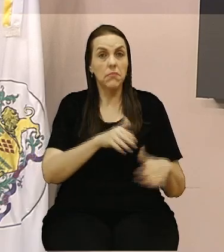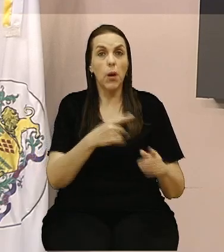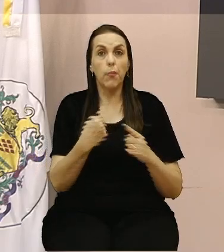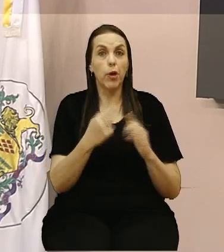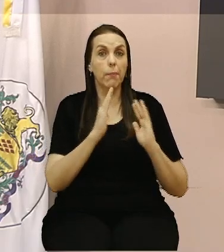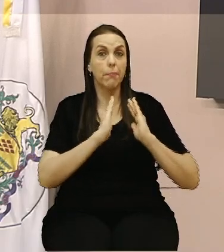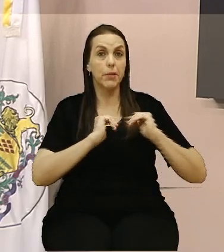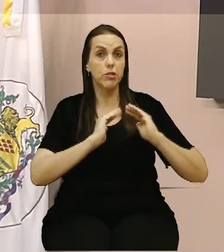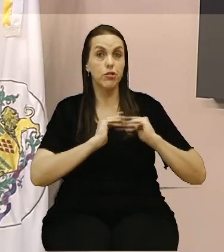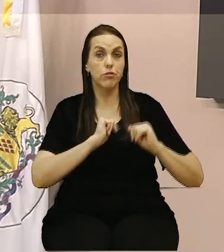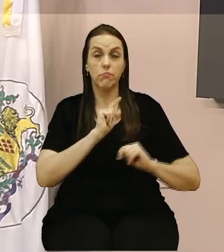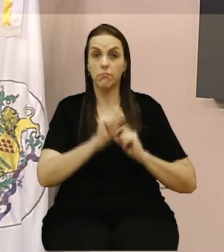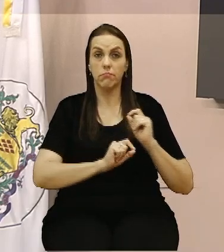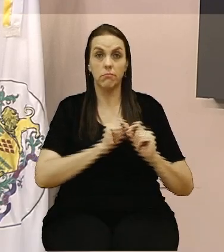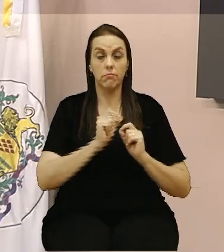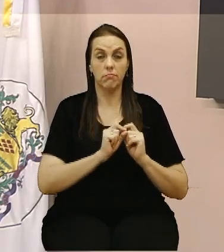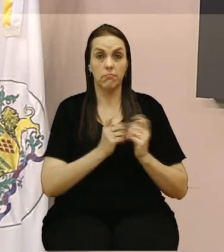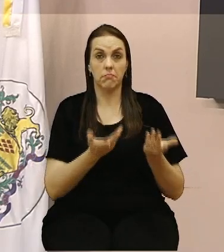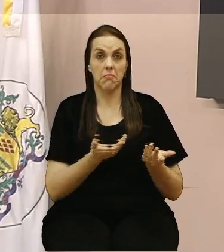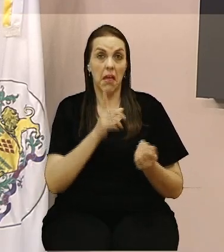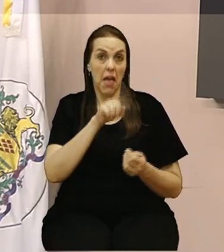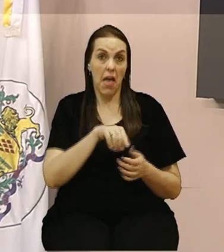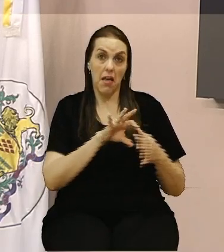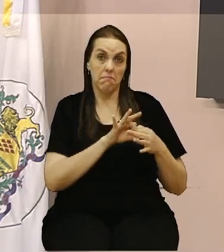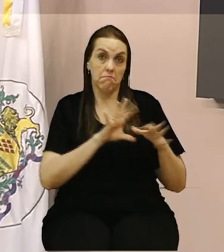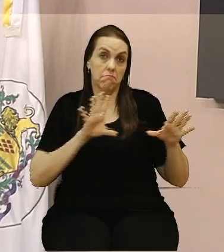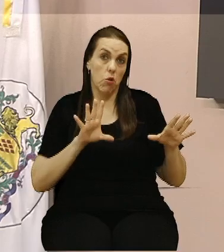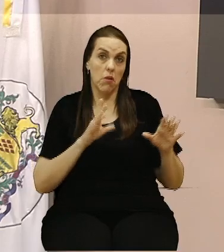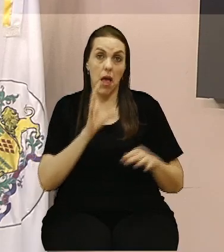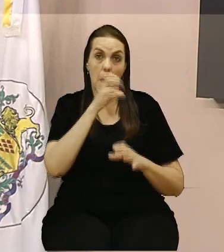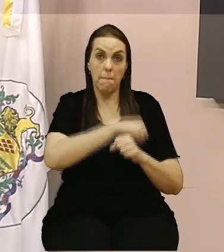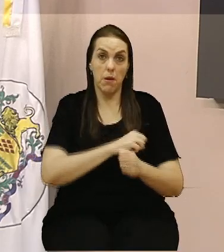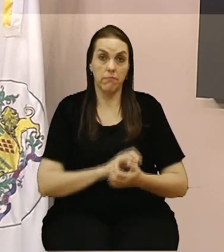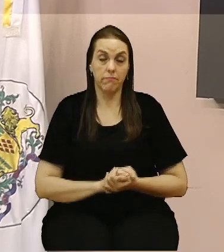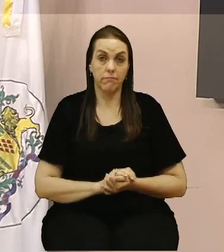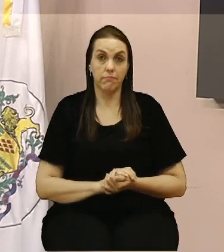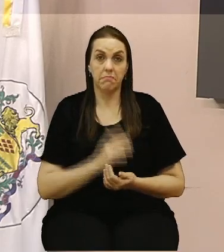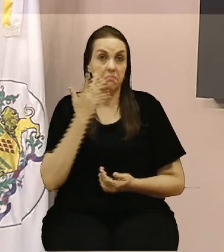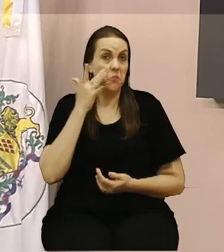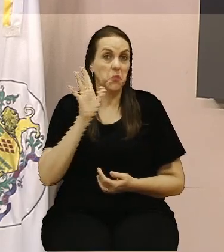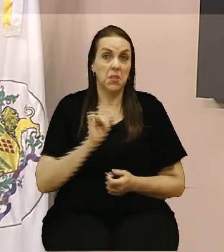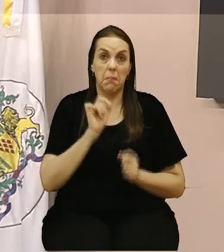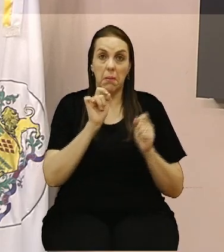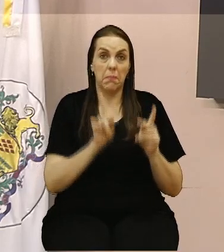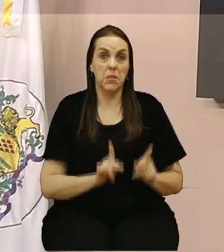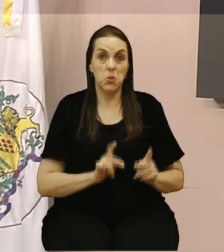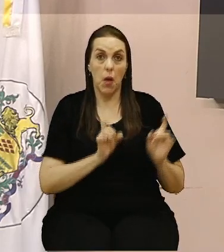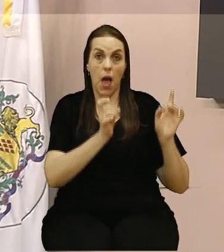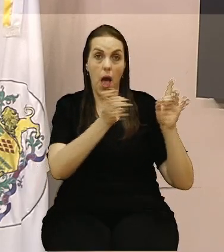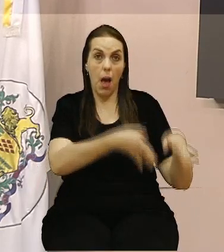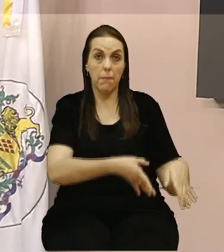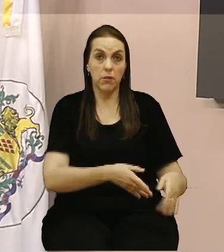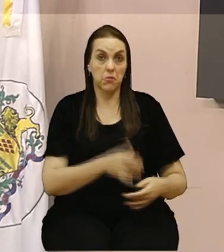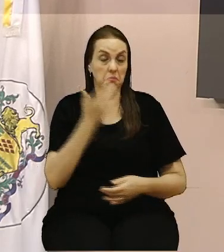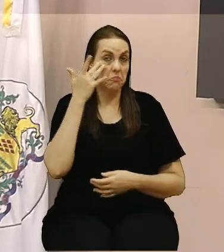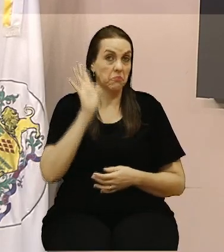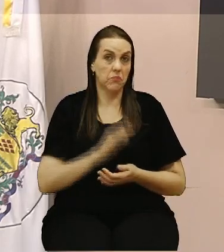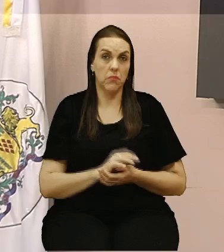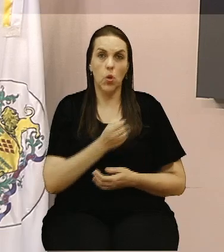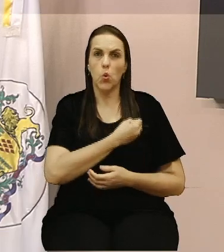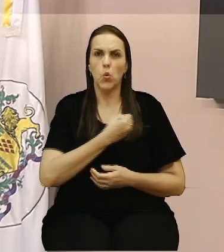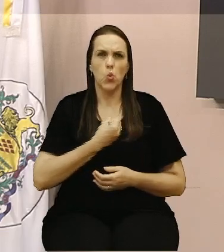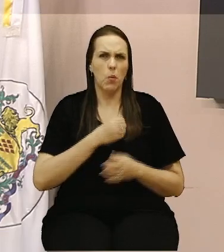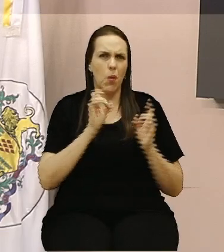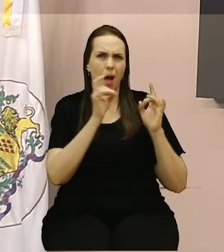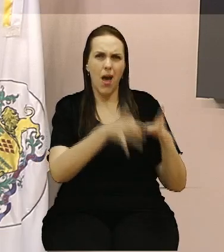de quem solicitou a ajuda era soltar o animal. Nós não sabíamos nem quem tinha abandonado o animal. O número de abandonos ao